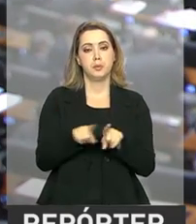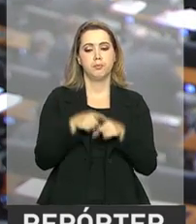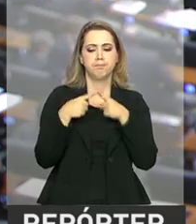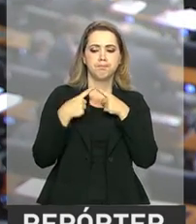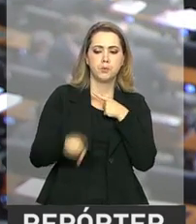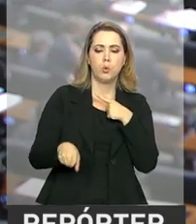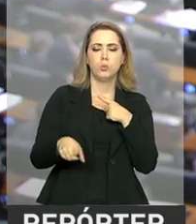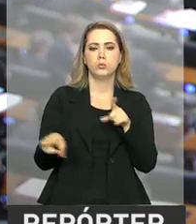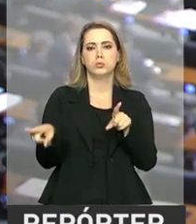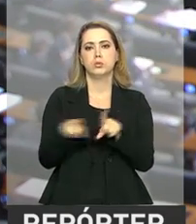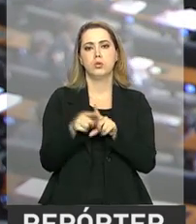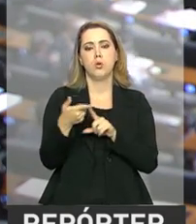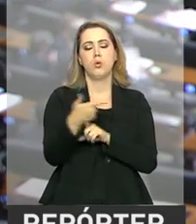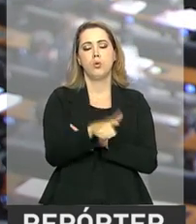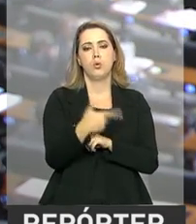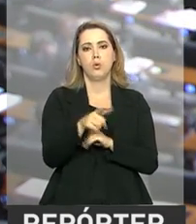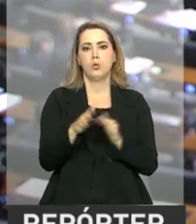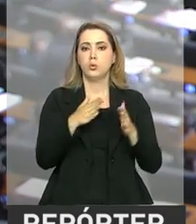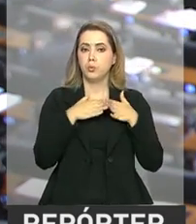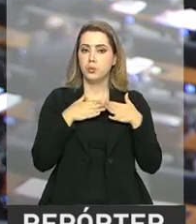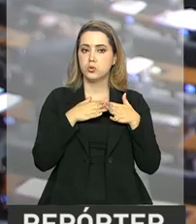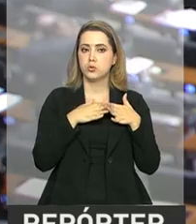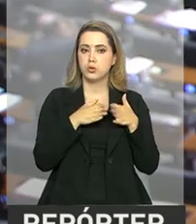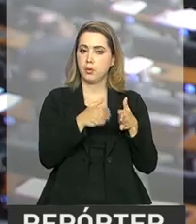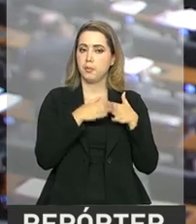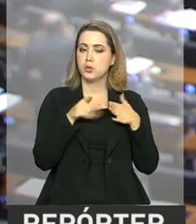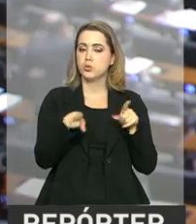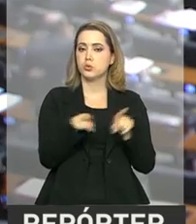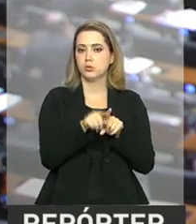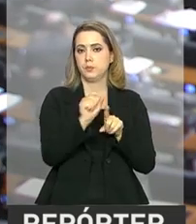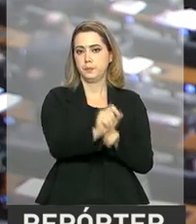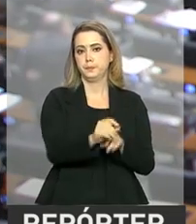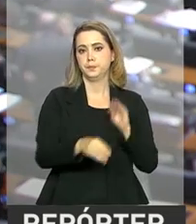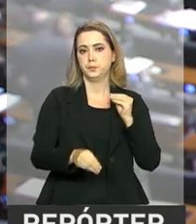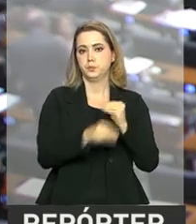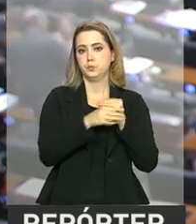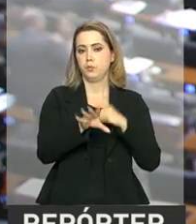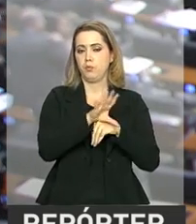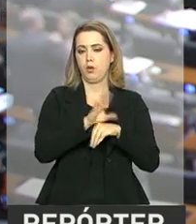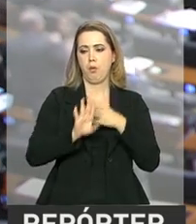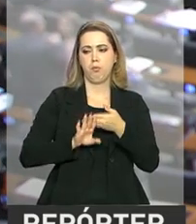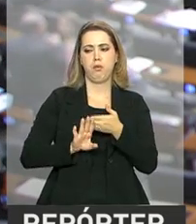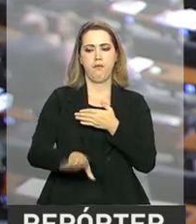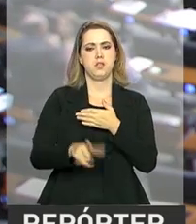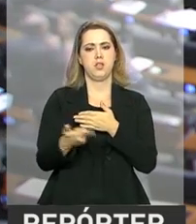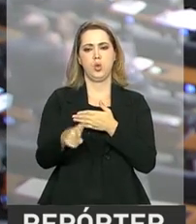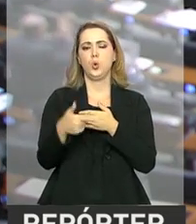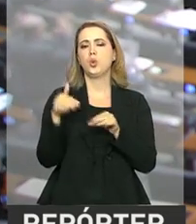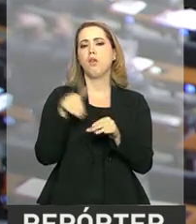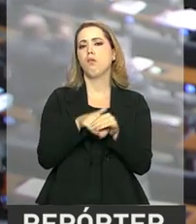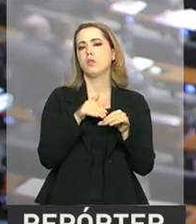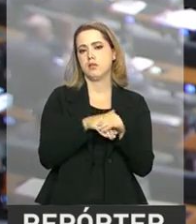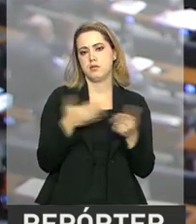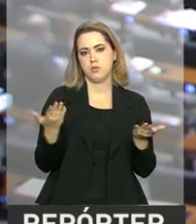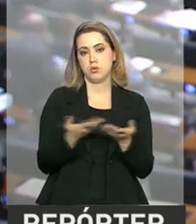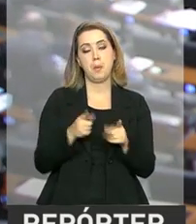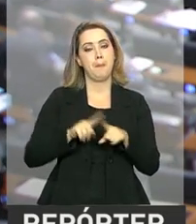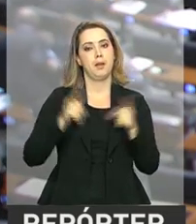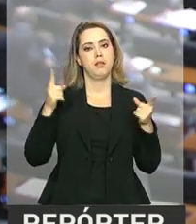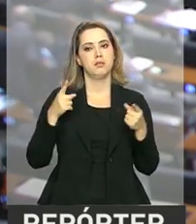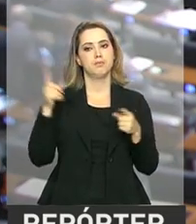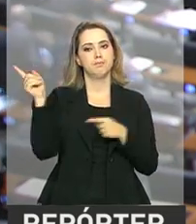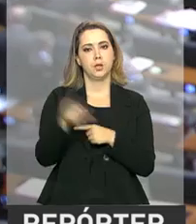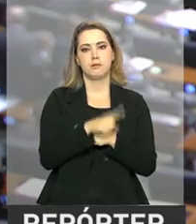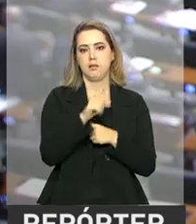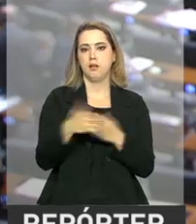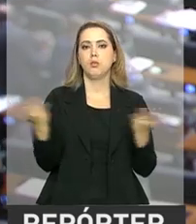pelos parlamentares. Pedia que a proposta, a PEC, fosse retirada da pauta. Como expliquei nos boletins anteriores, foi uma